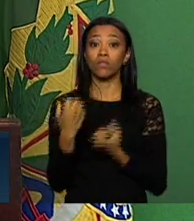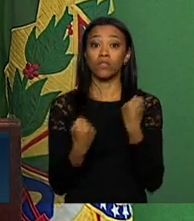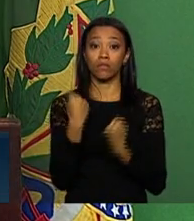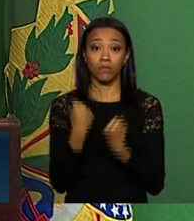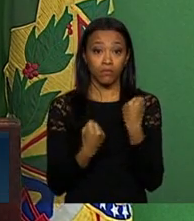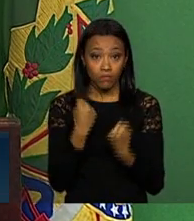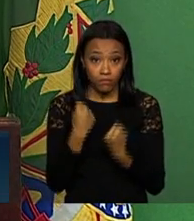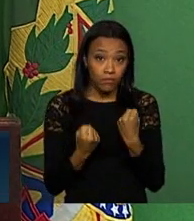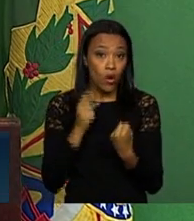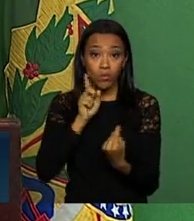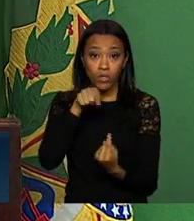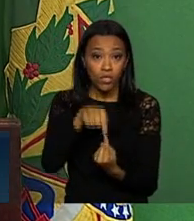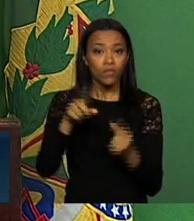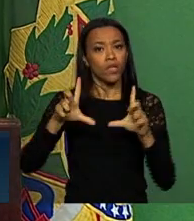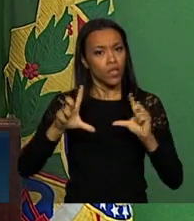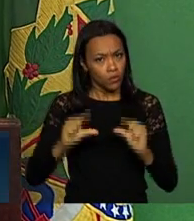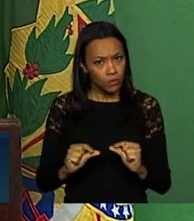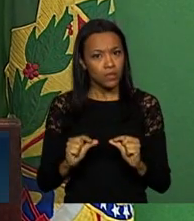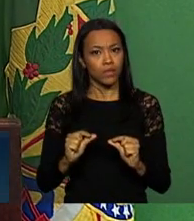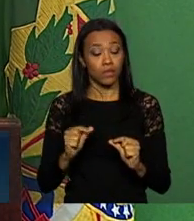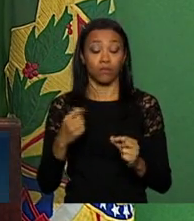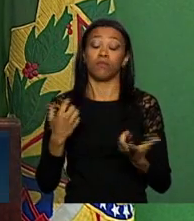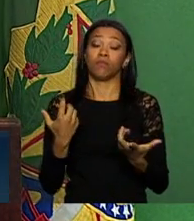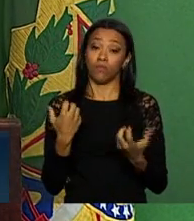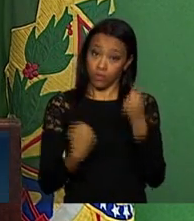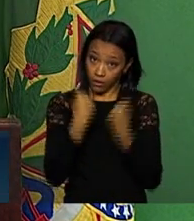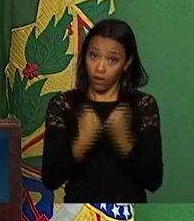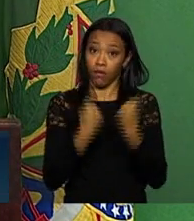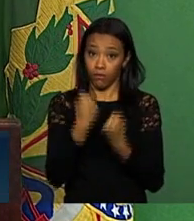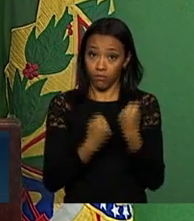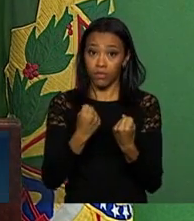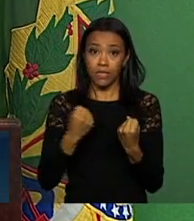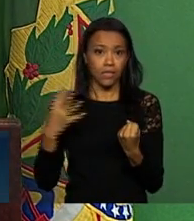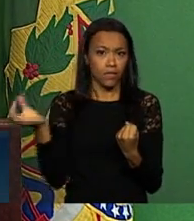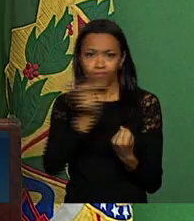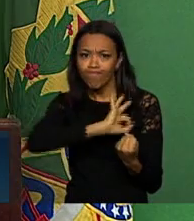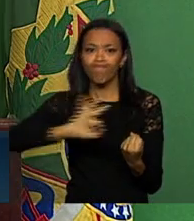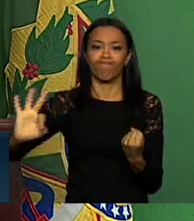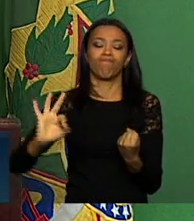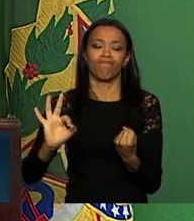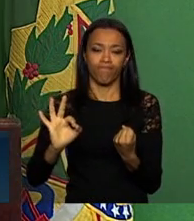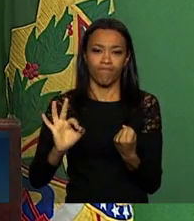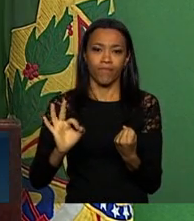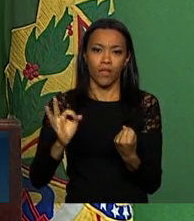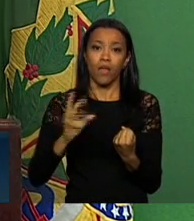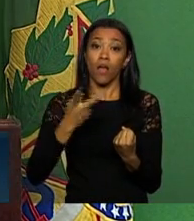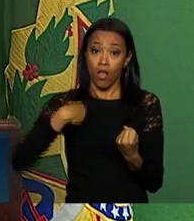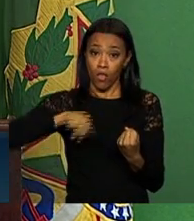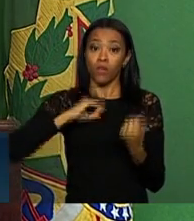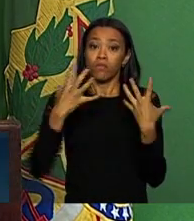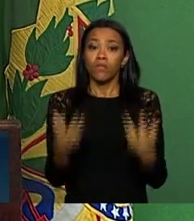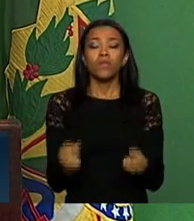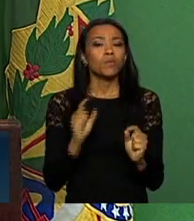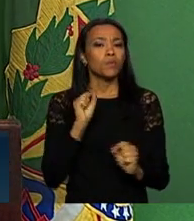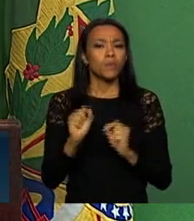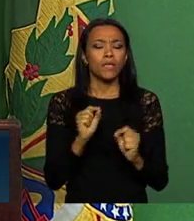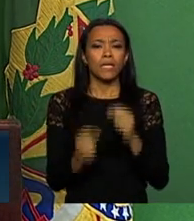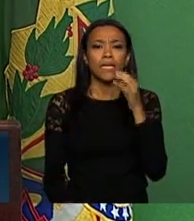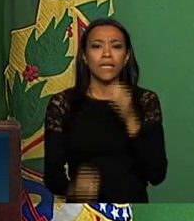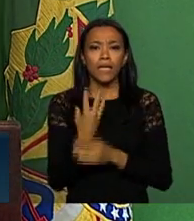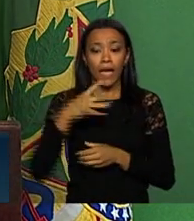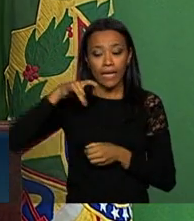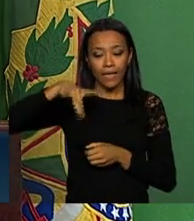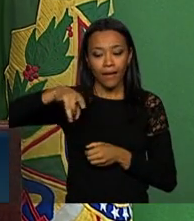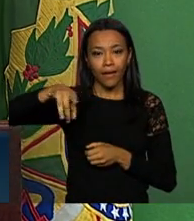a reduzir a Frota e otimizá-lo nós vamos criar em todos os